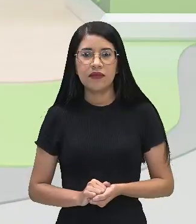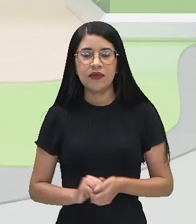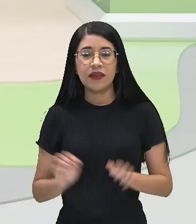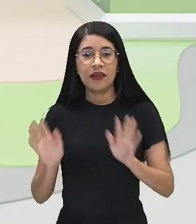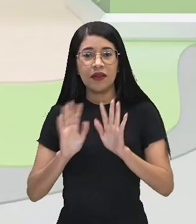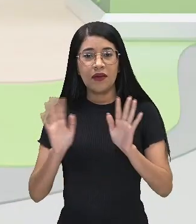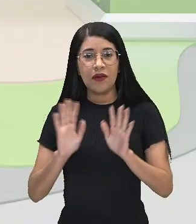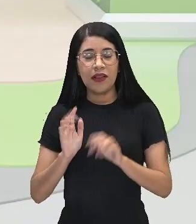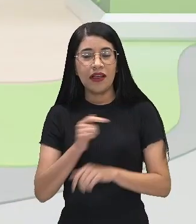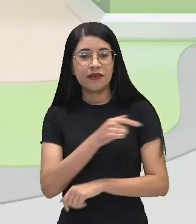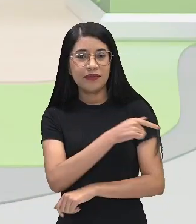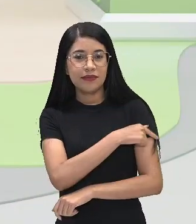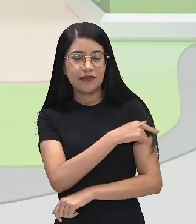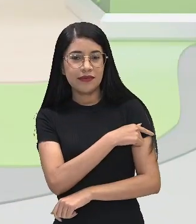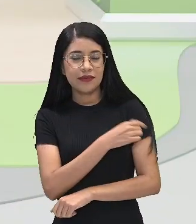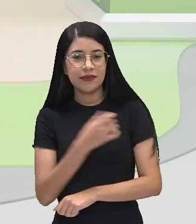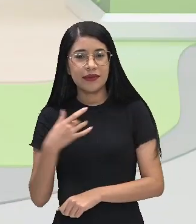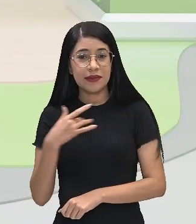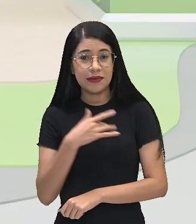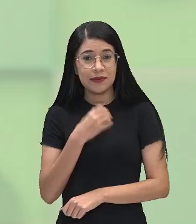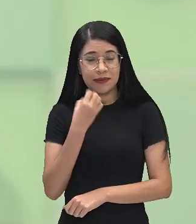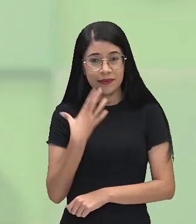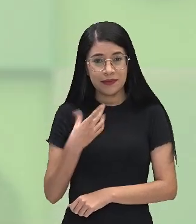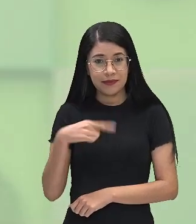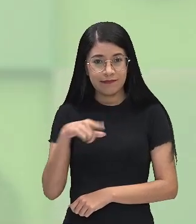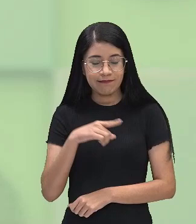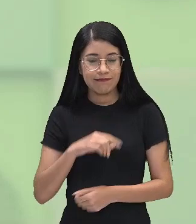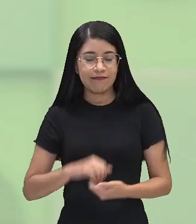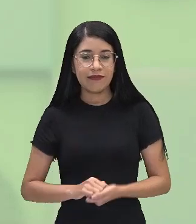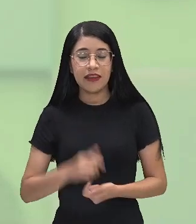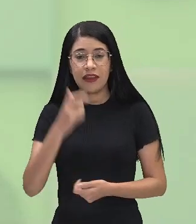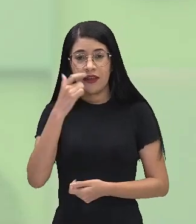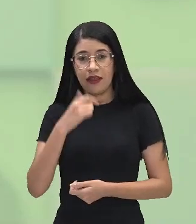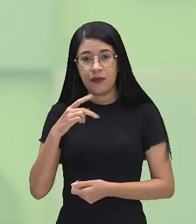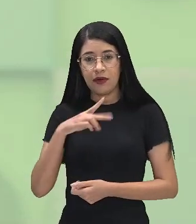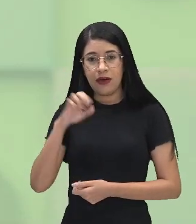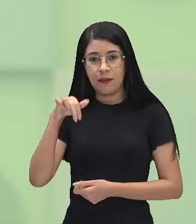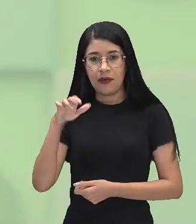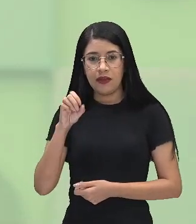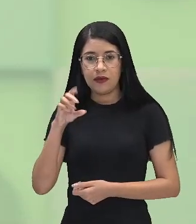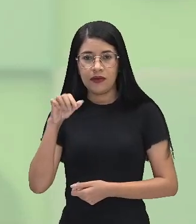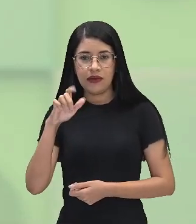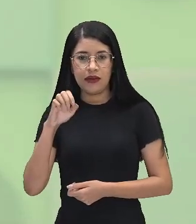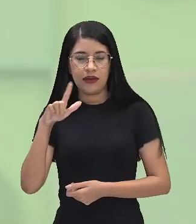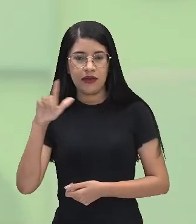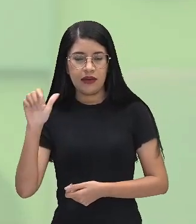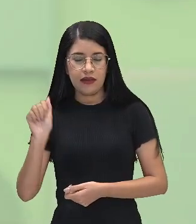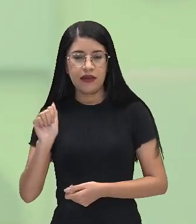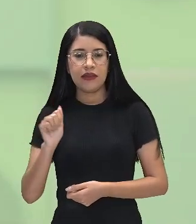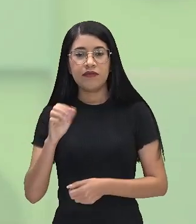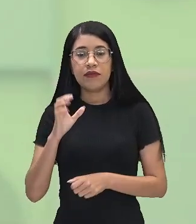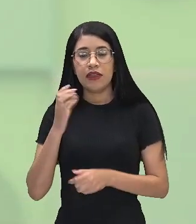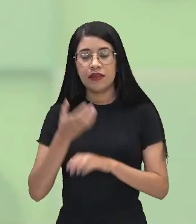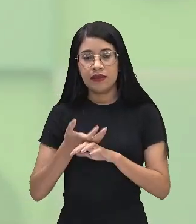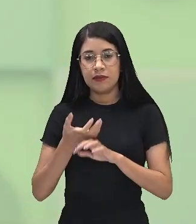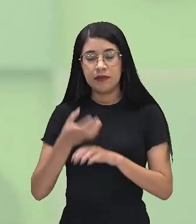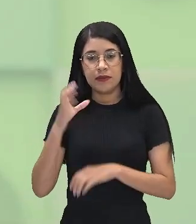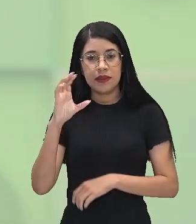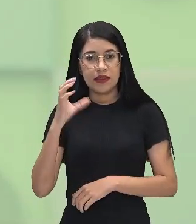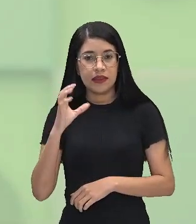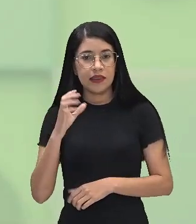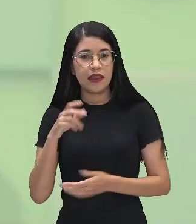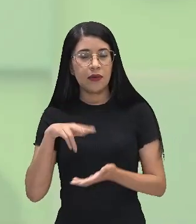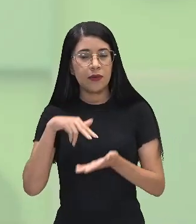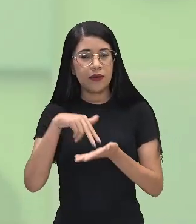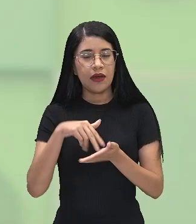Olá, alunos do 7º ano, tudo bem? Eu sou a professora Manuela Cerejo, professora de Ciências, e estou aqui para mais